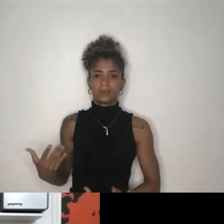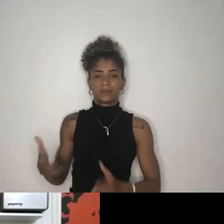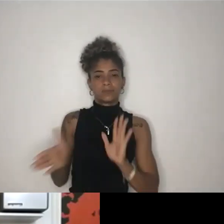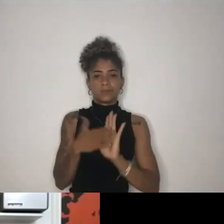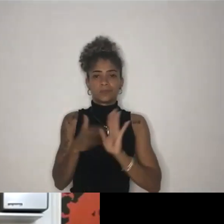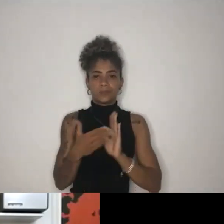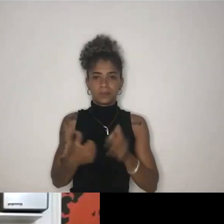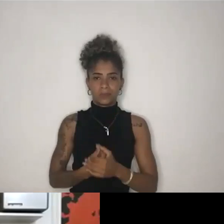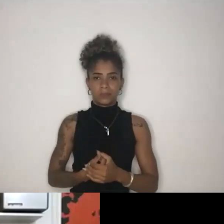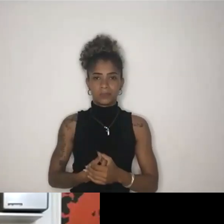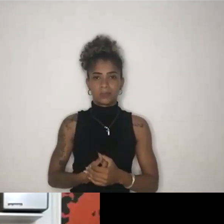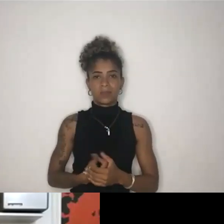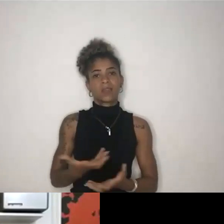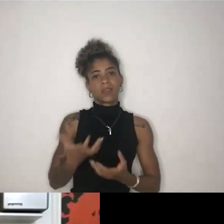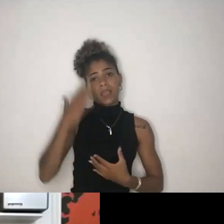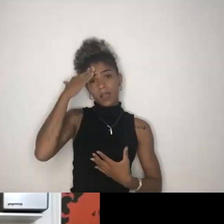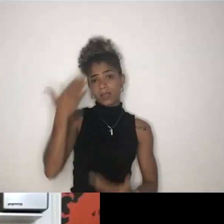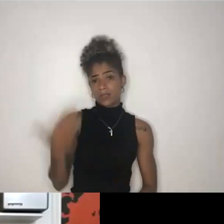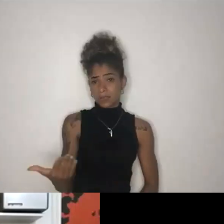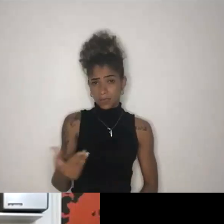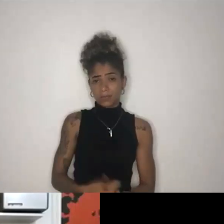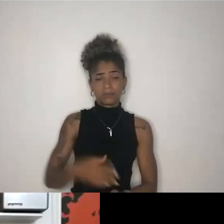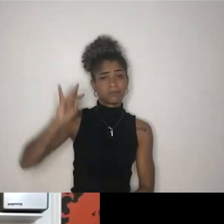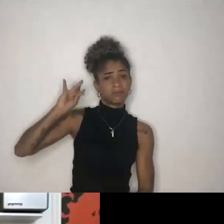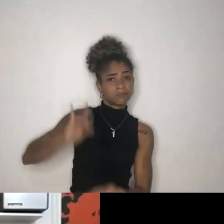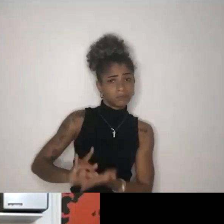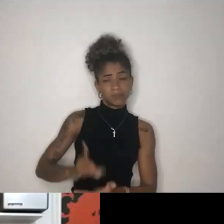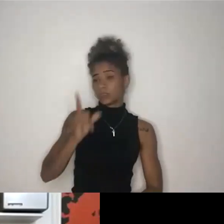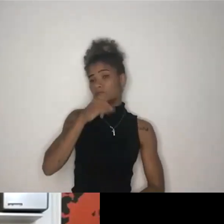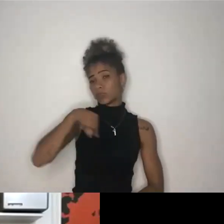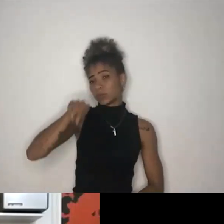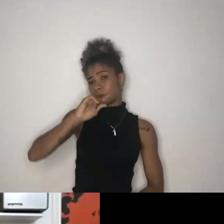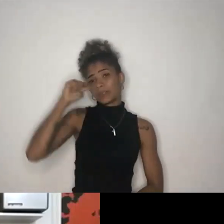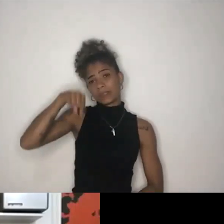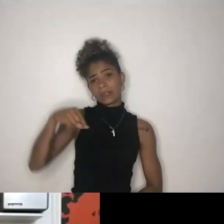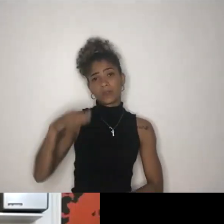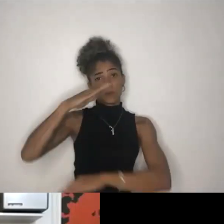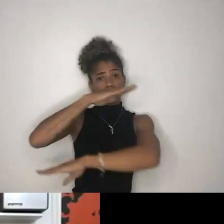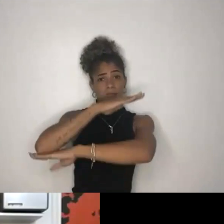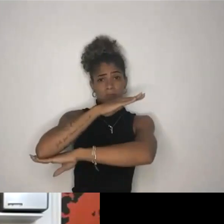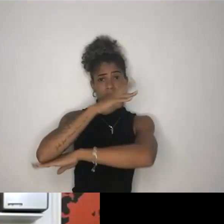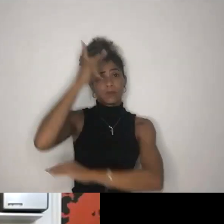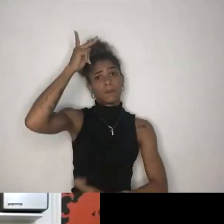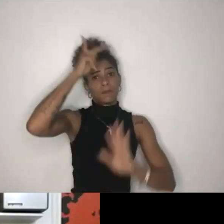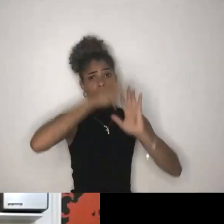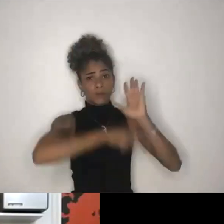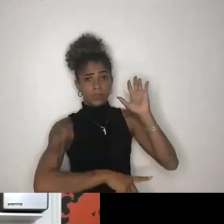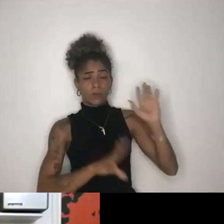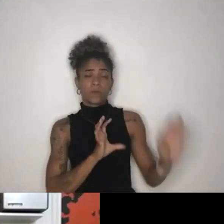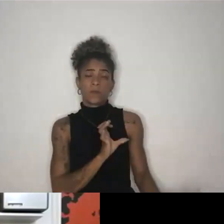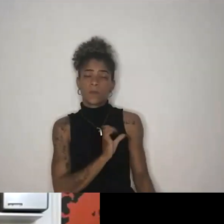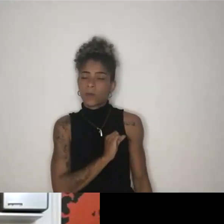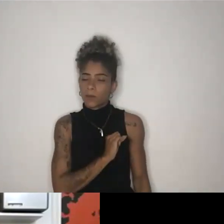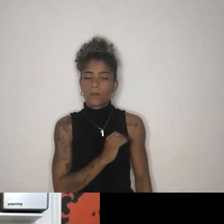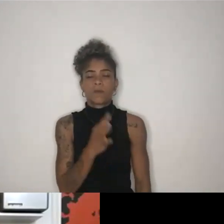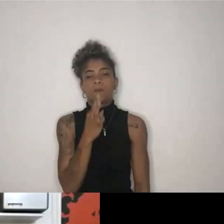e eu queria assim agradecer imensamente o museu do pelo projeto que é um museu que eu adoro eu conheço